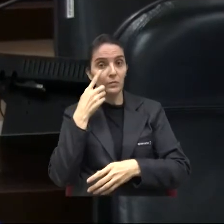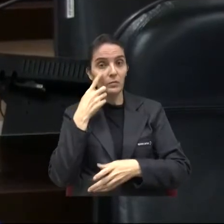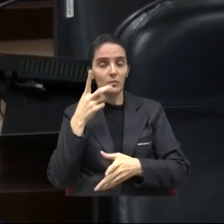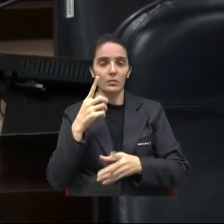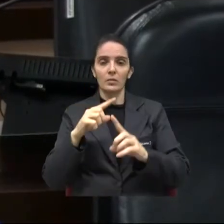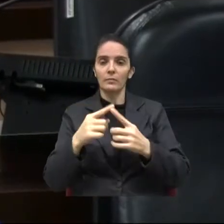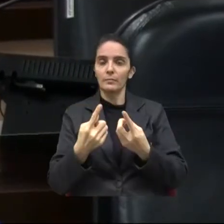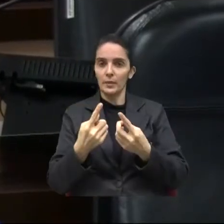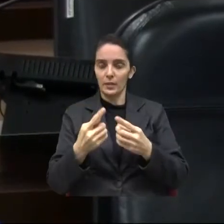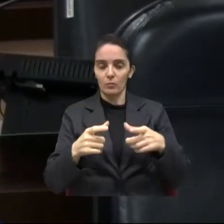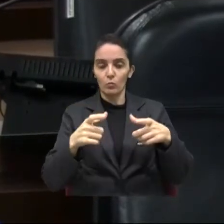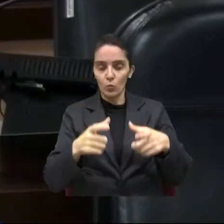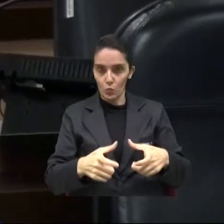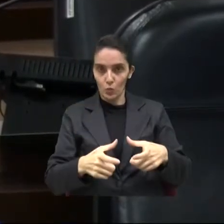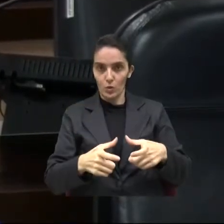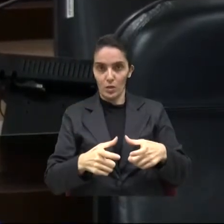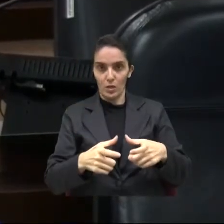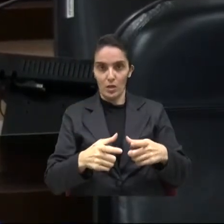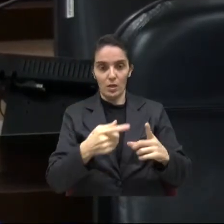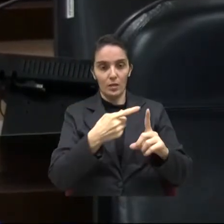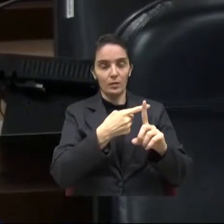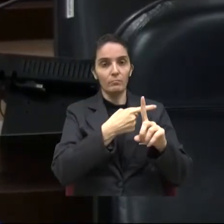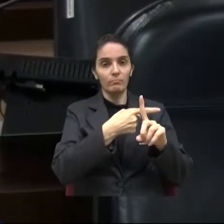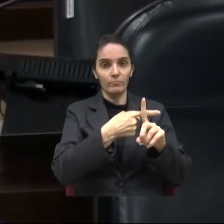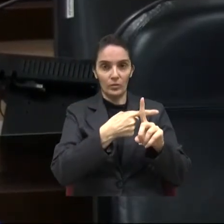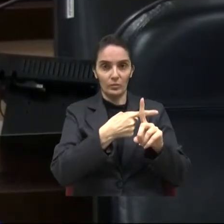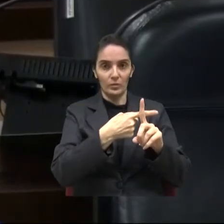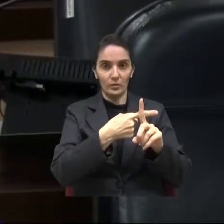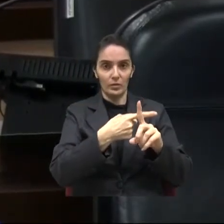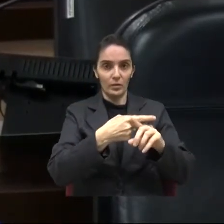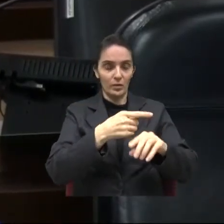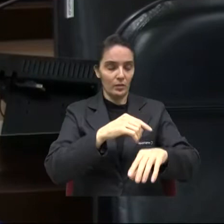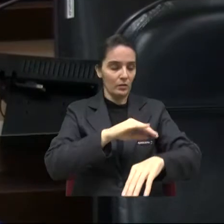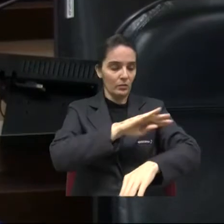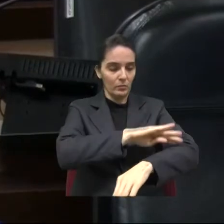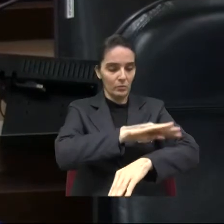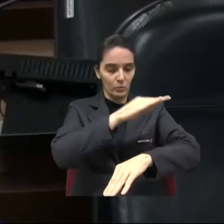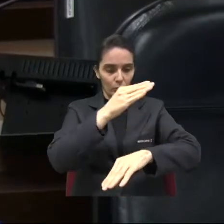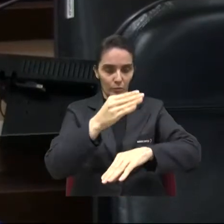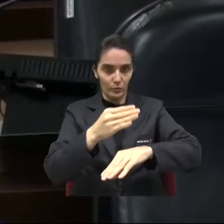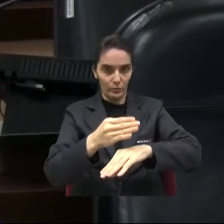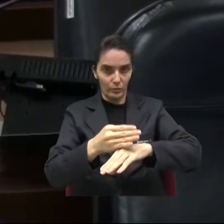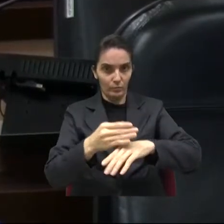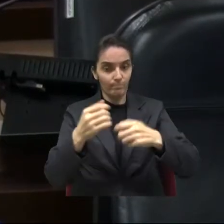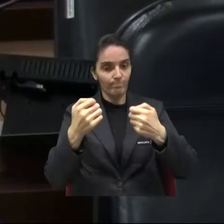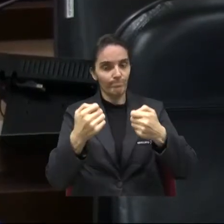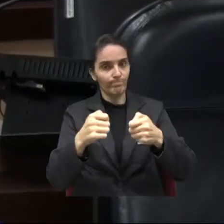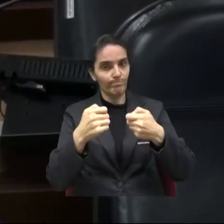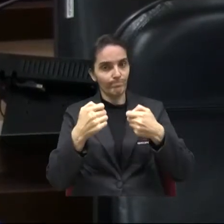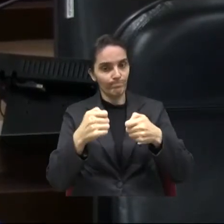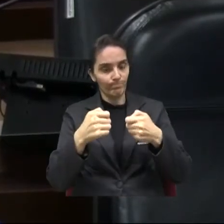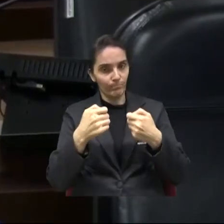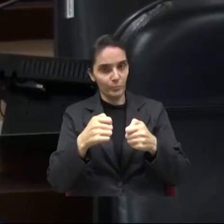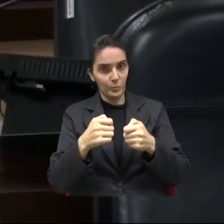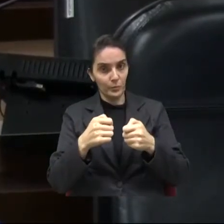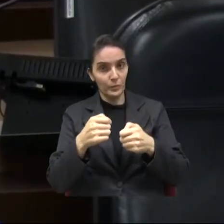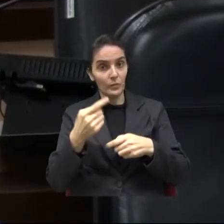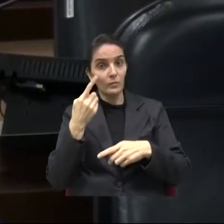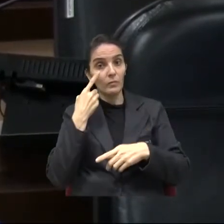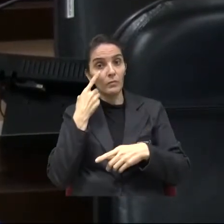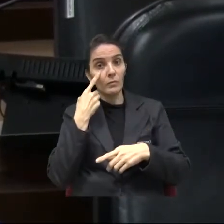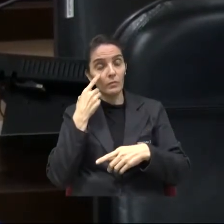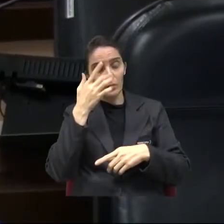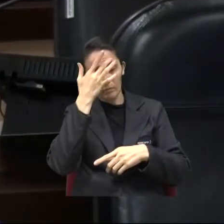das pessoas. Então, que fica aí o pedido para o Executivo que se resolva a